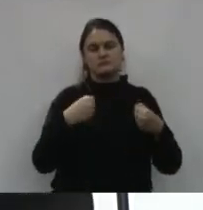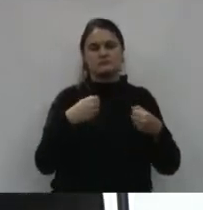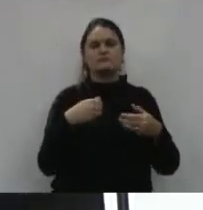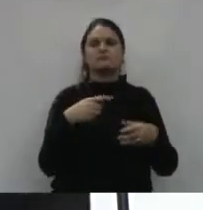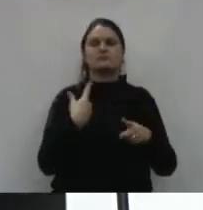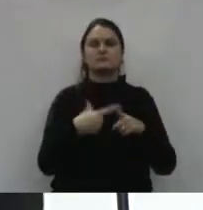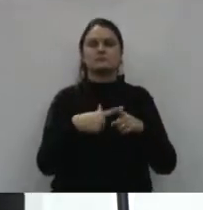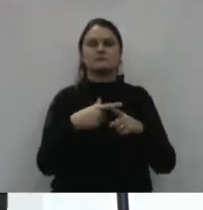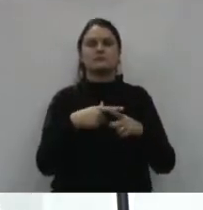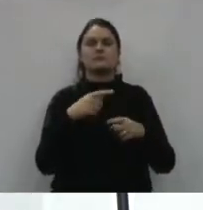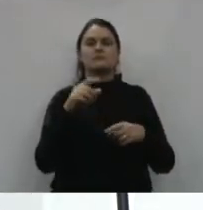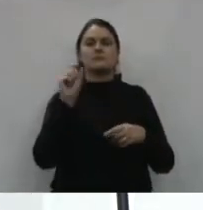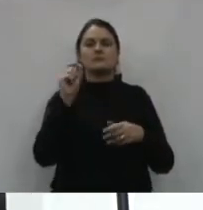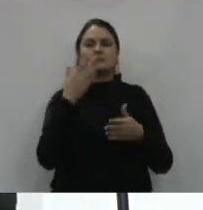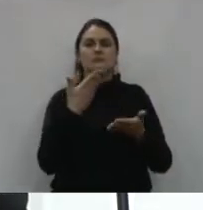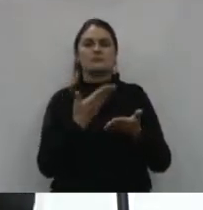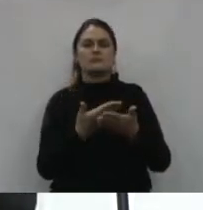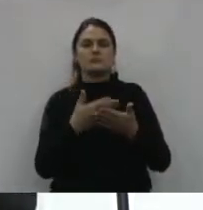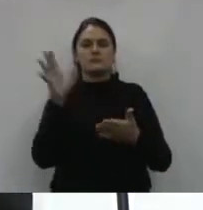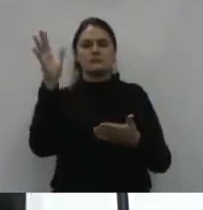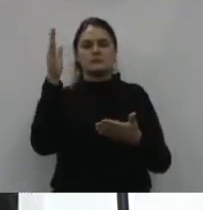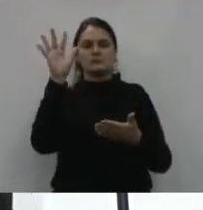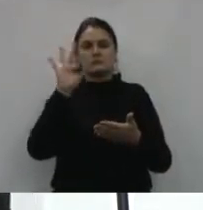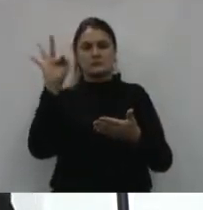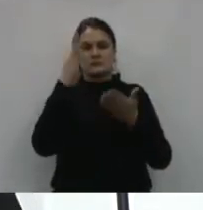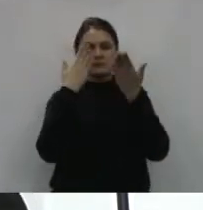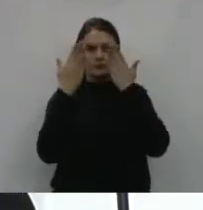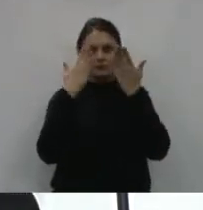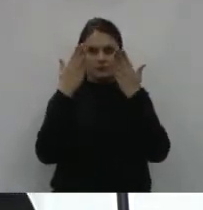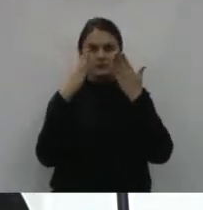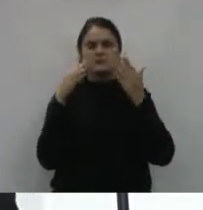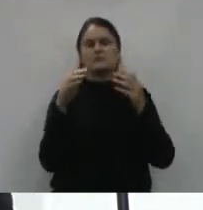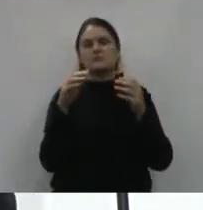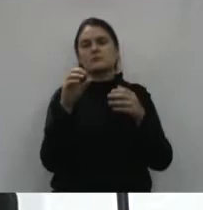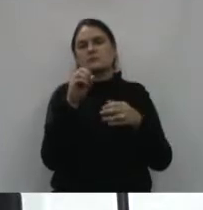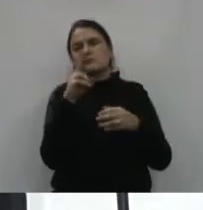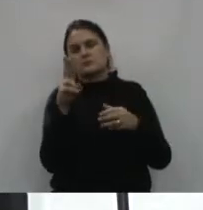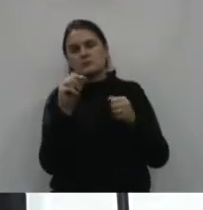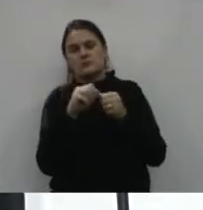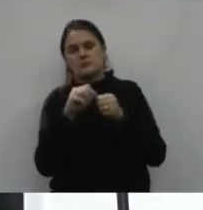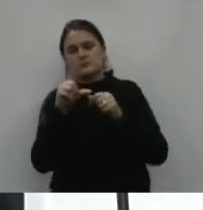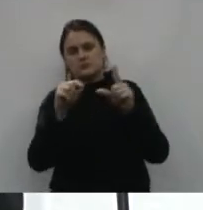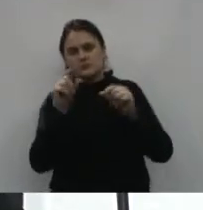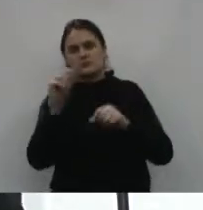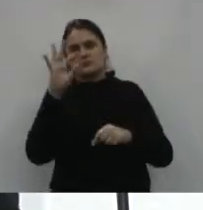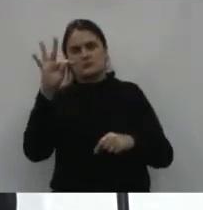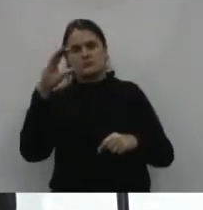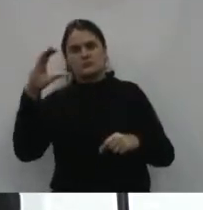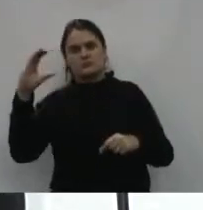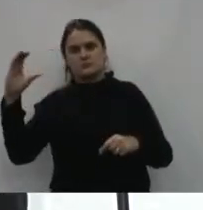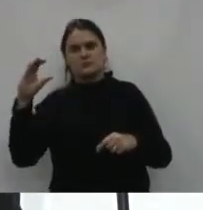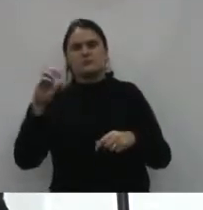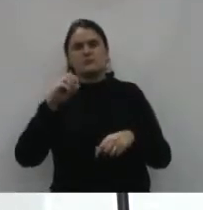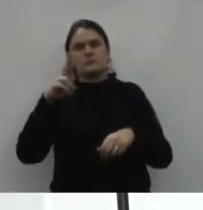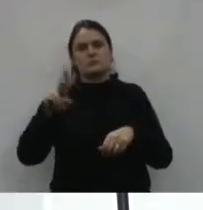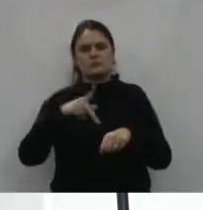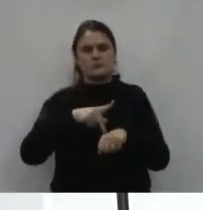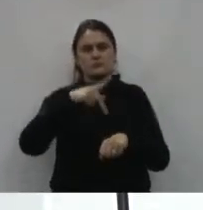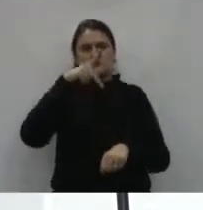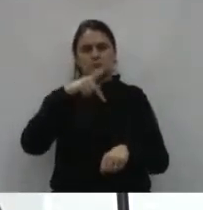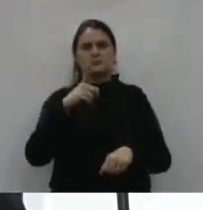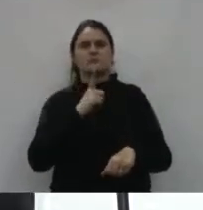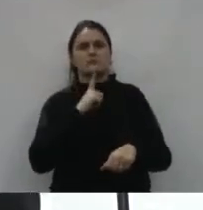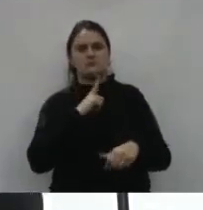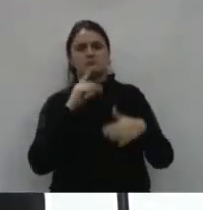por exemplo é que envolve muito esse assunto é pode servir de de tema de ccd tema dtcc tese de pós